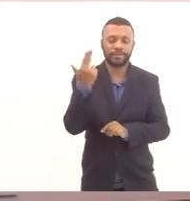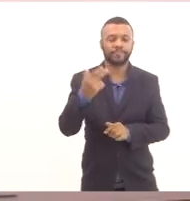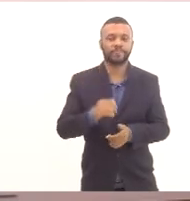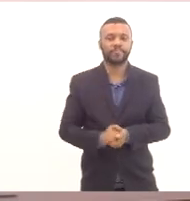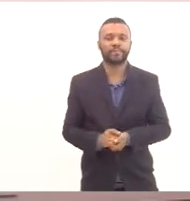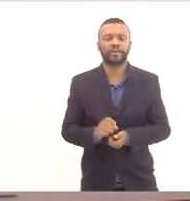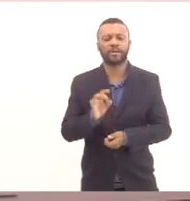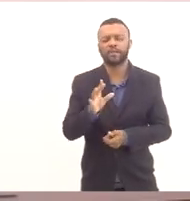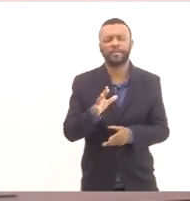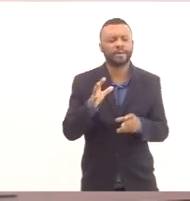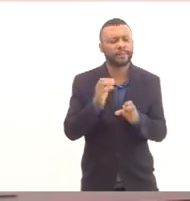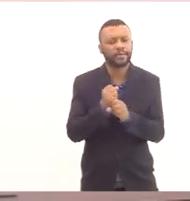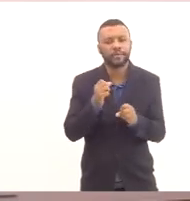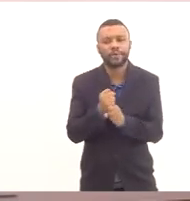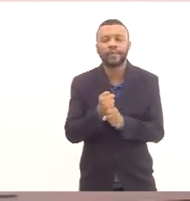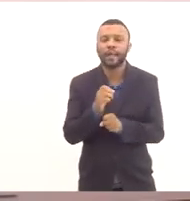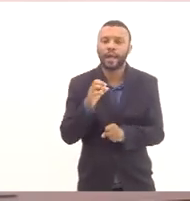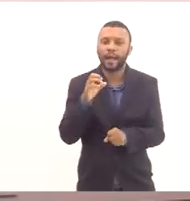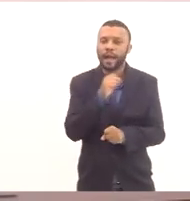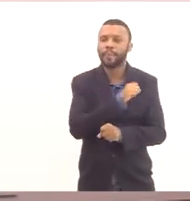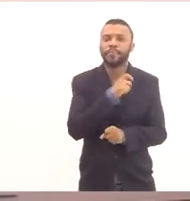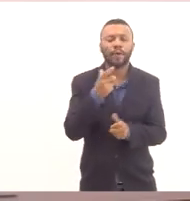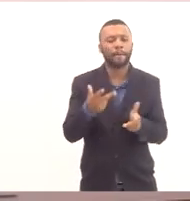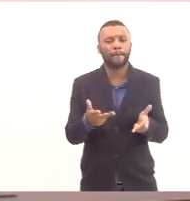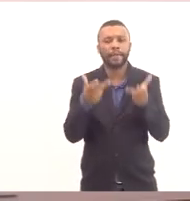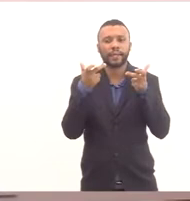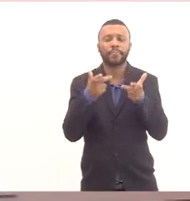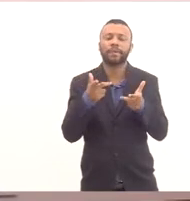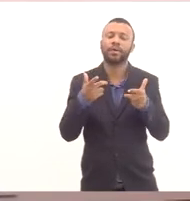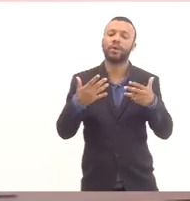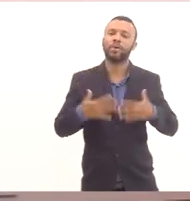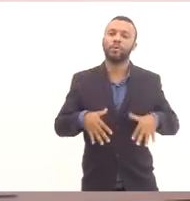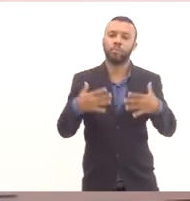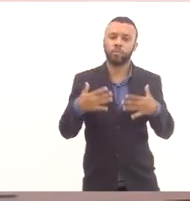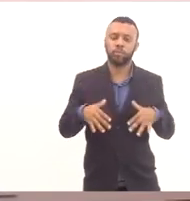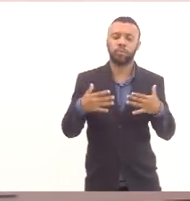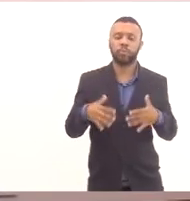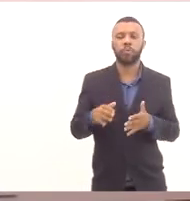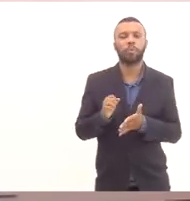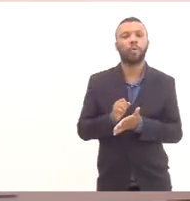fazer essa conta rápida e trade o tamanho do casco